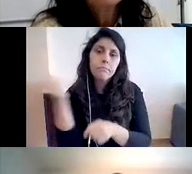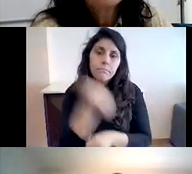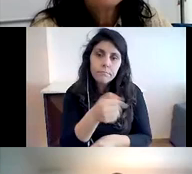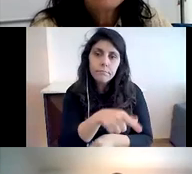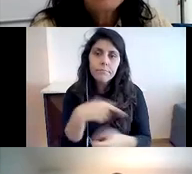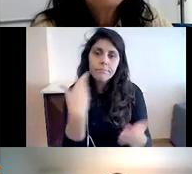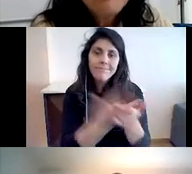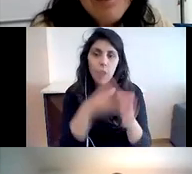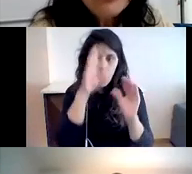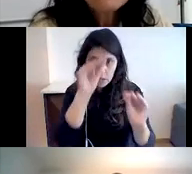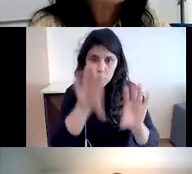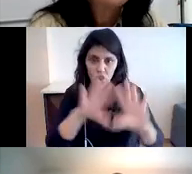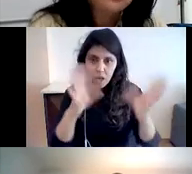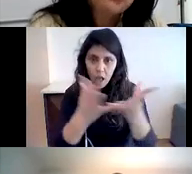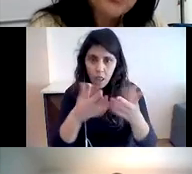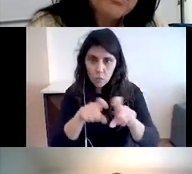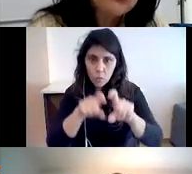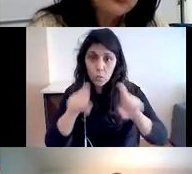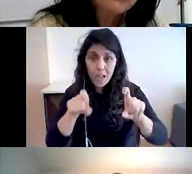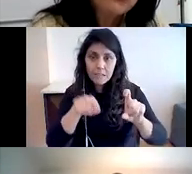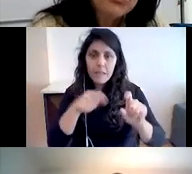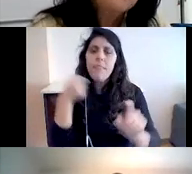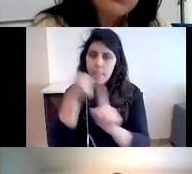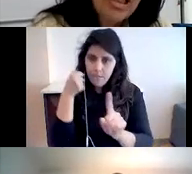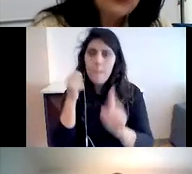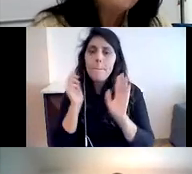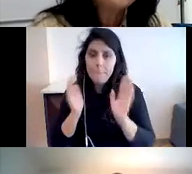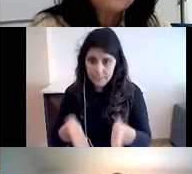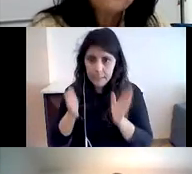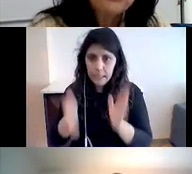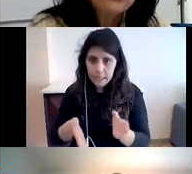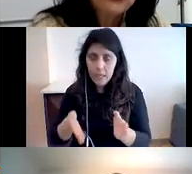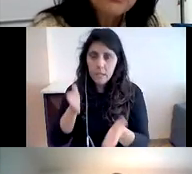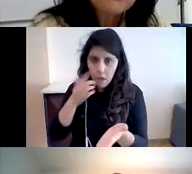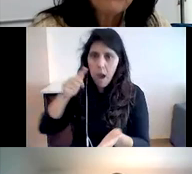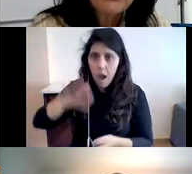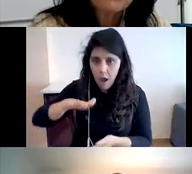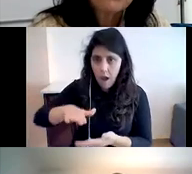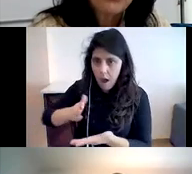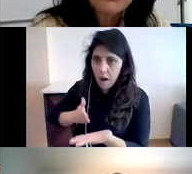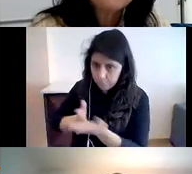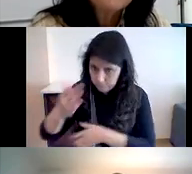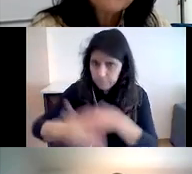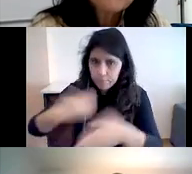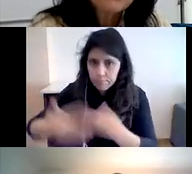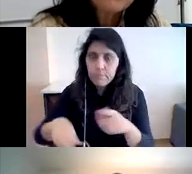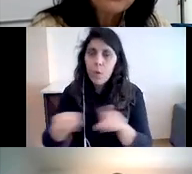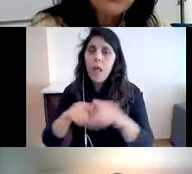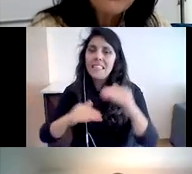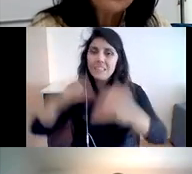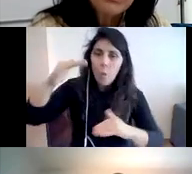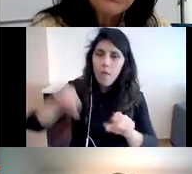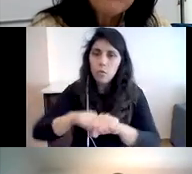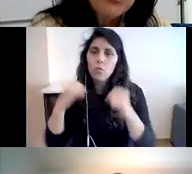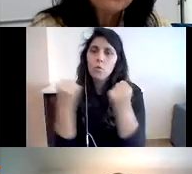a educação em geral, esses desafios precisam, isso sim, tal como os desafios às desigualdades sociais, precisam, isso sim,